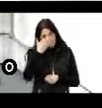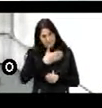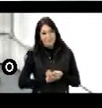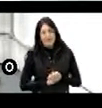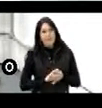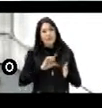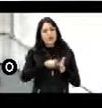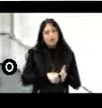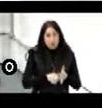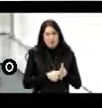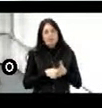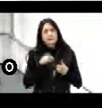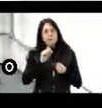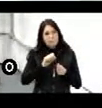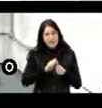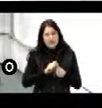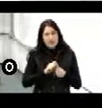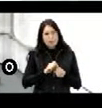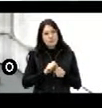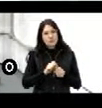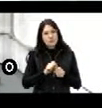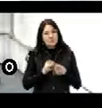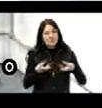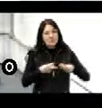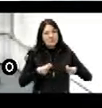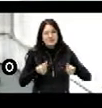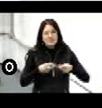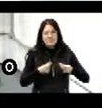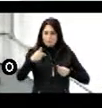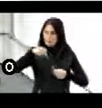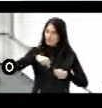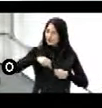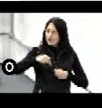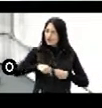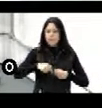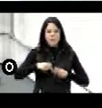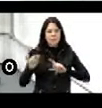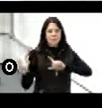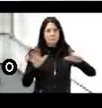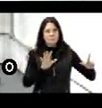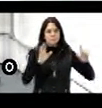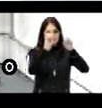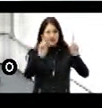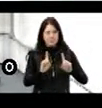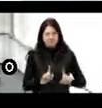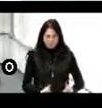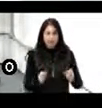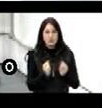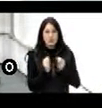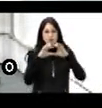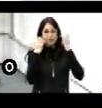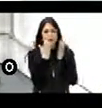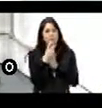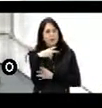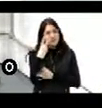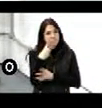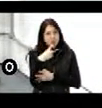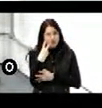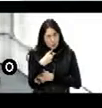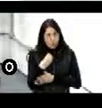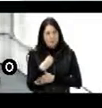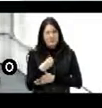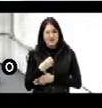2014, fizemos a sensibilização com os vereadores nessa casa. Os senhores lembram o quão difícil foi andar numa cadeira